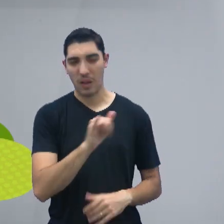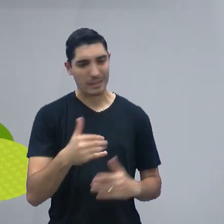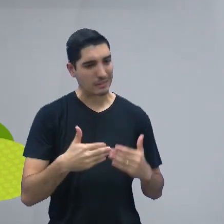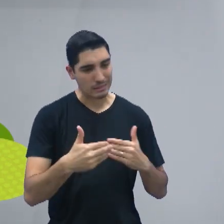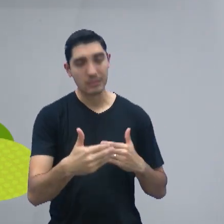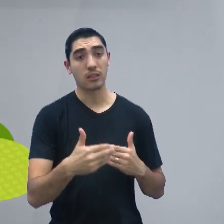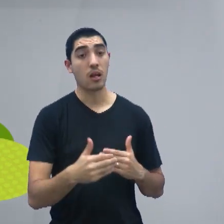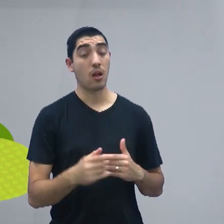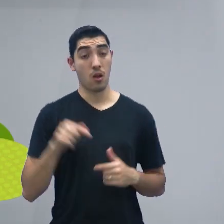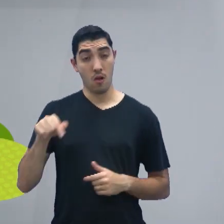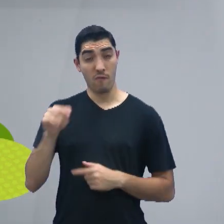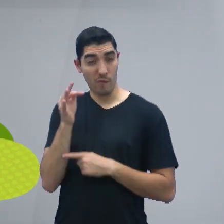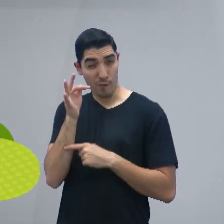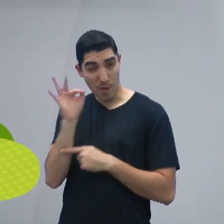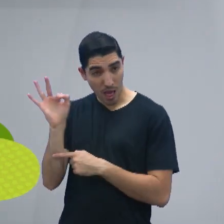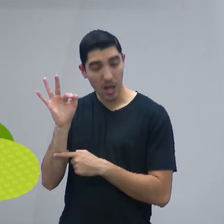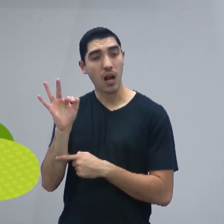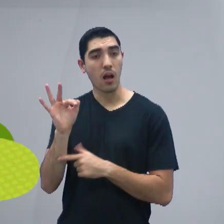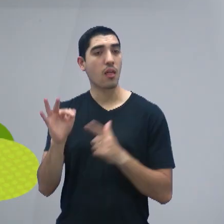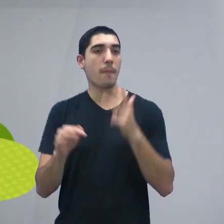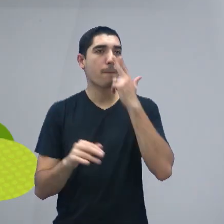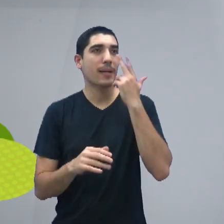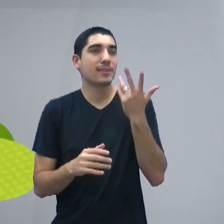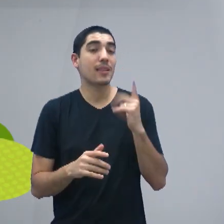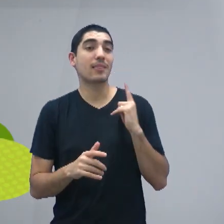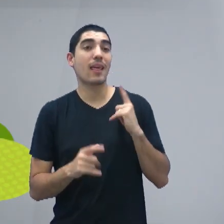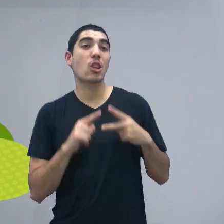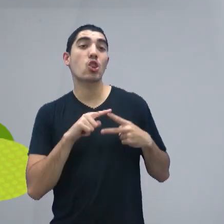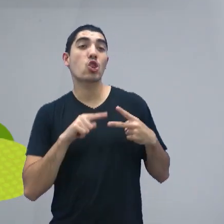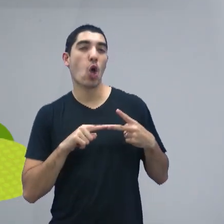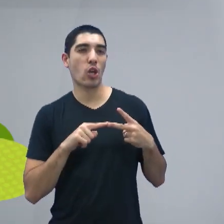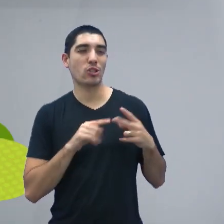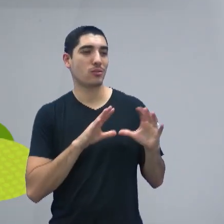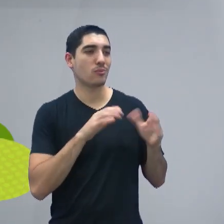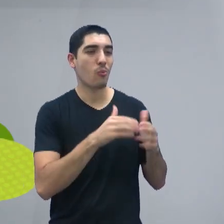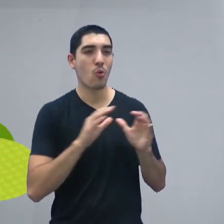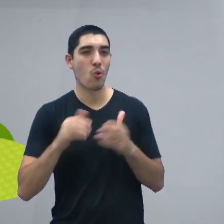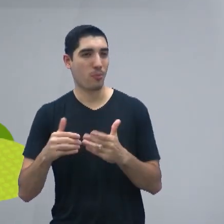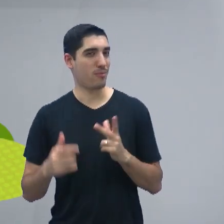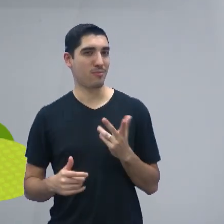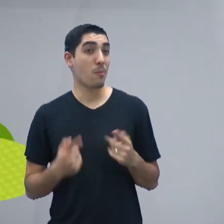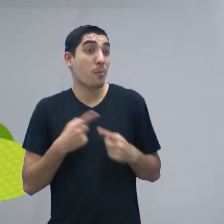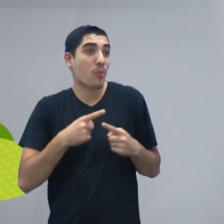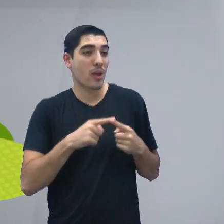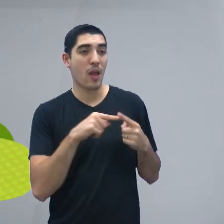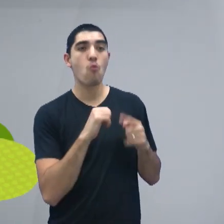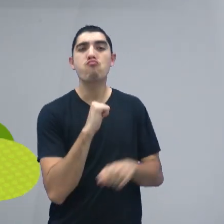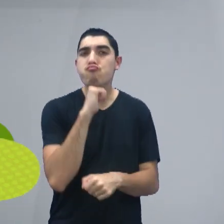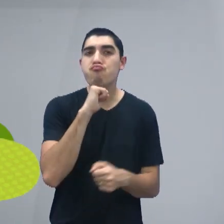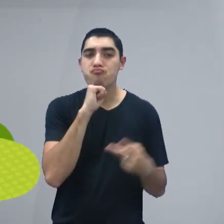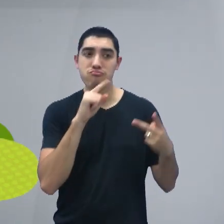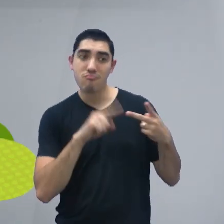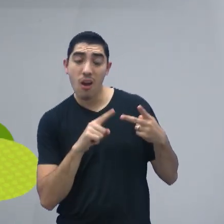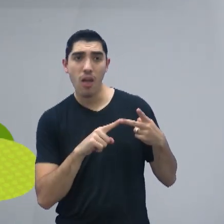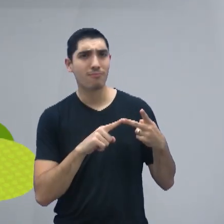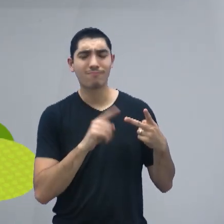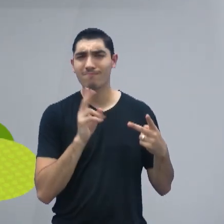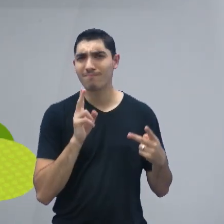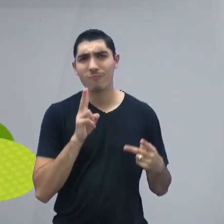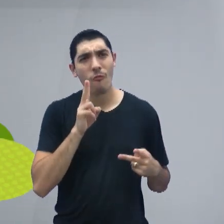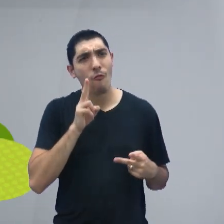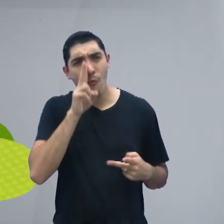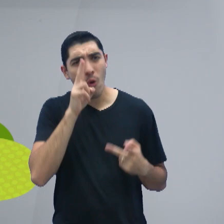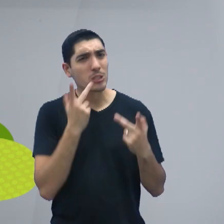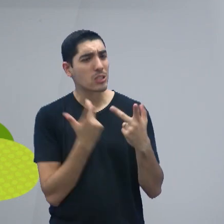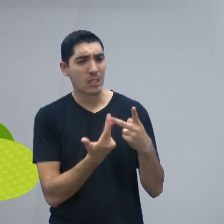Franca tem praticamente 2 times, então você roda o quinteto, o que entra consegue manter o alto nível de desempenho. Não